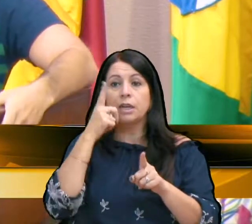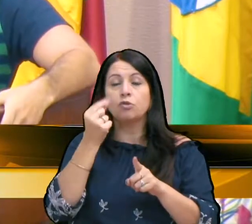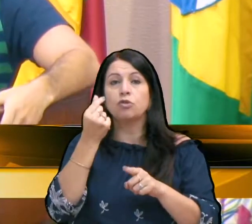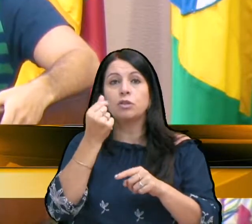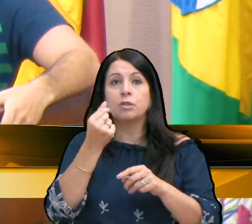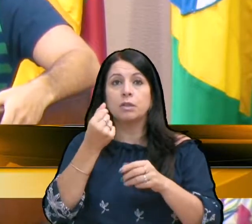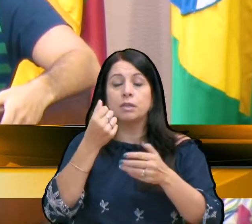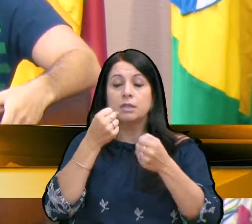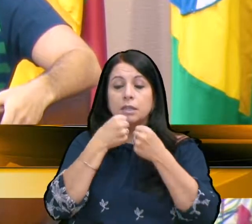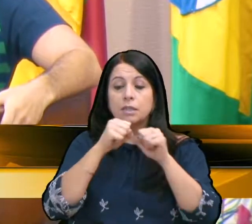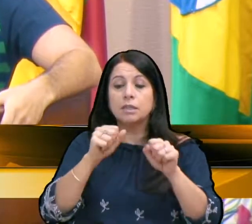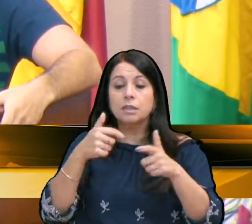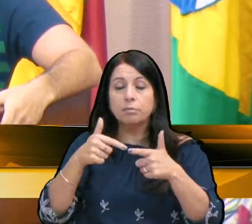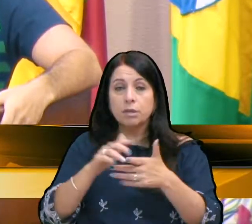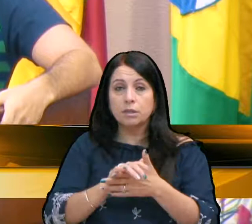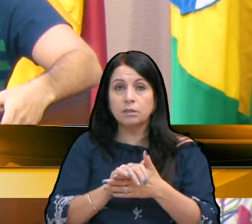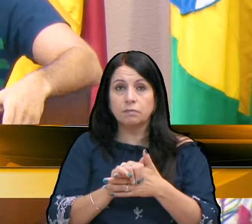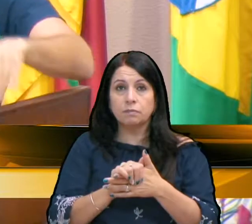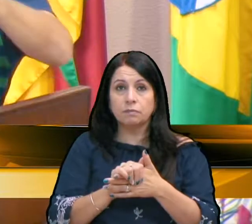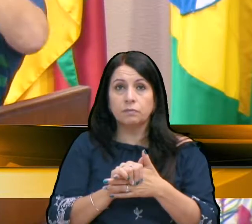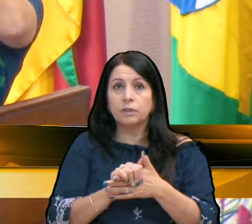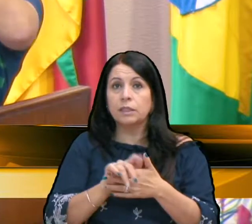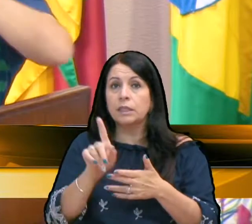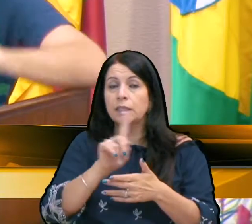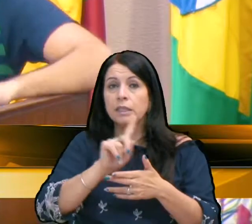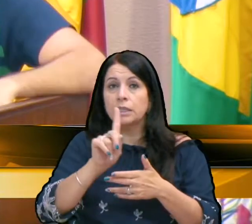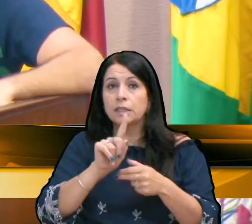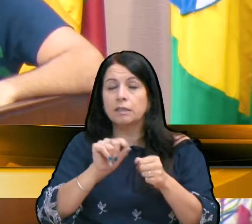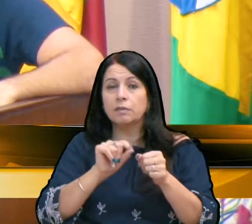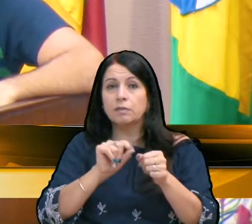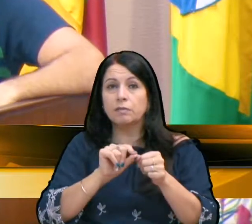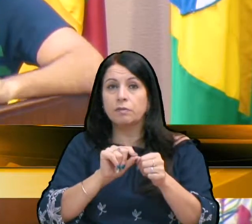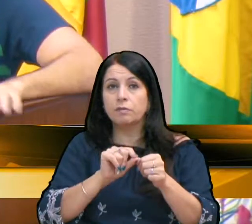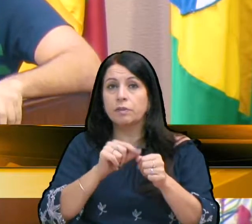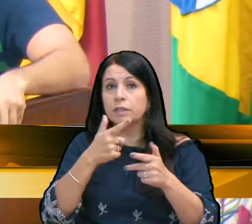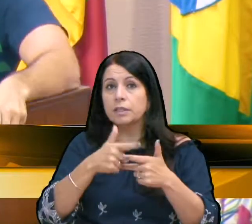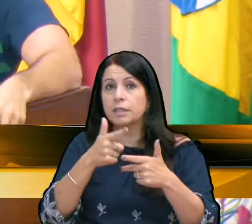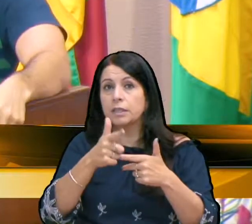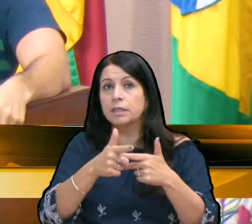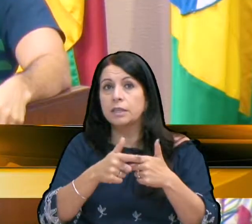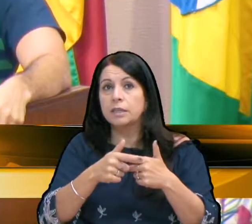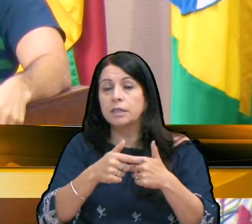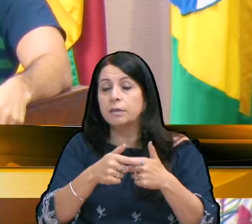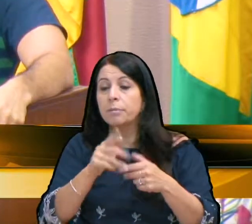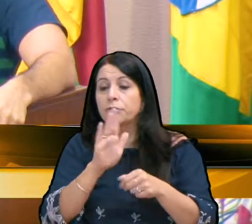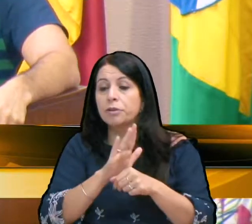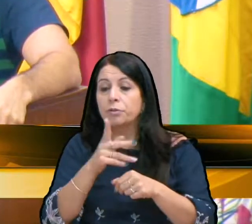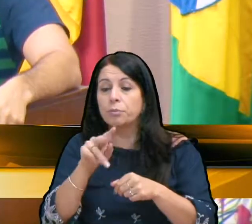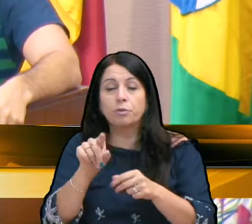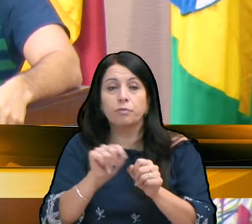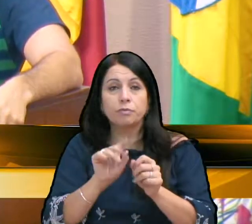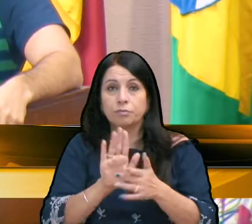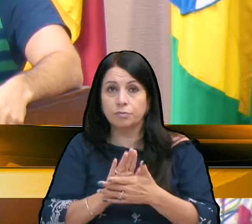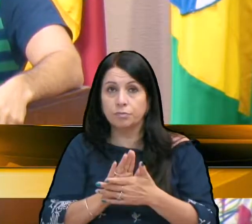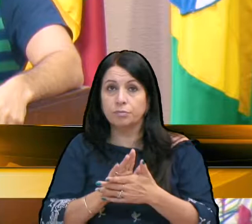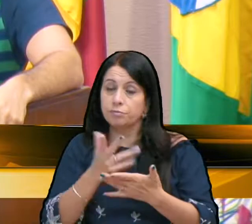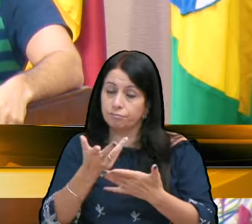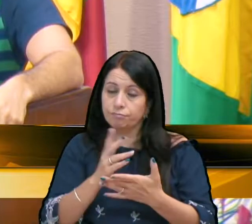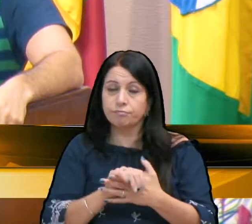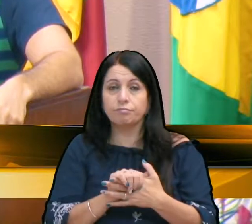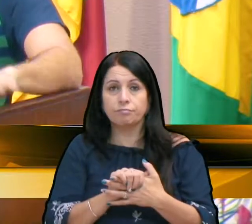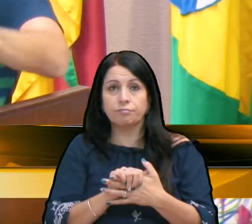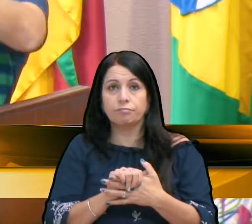secretaria trabalhando. Que nem prestar para pagar de teu irmão, prestaram. Tá? Então, é justamente